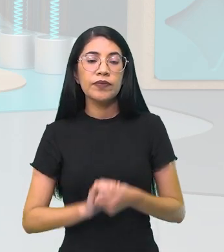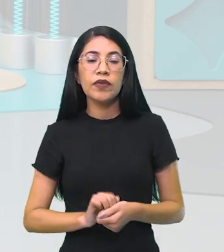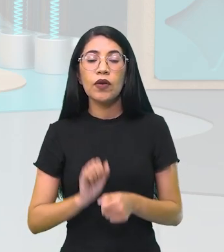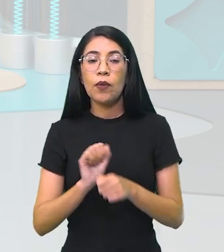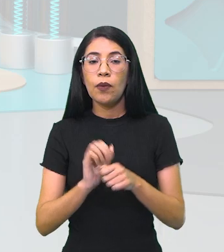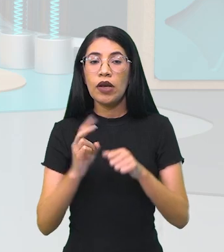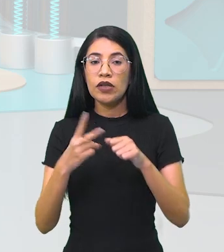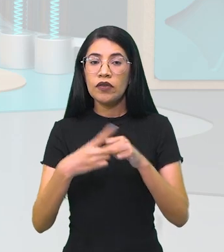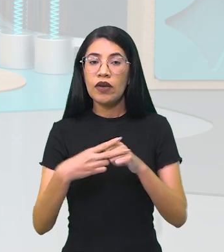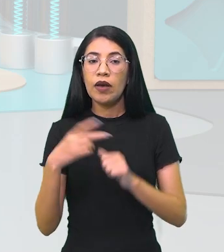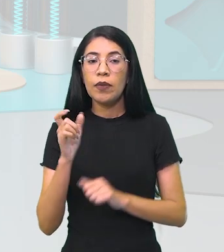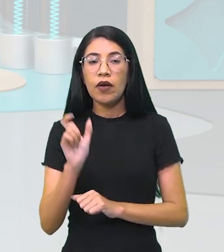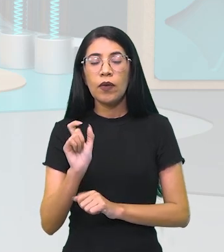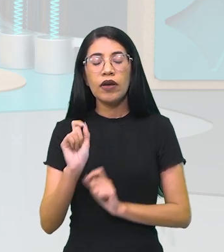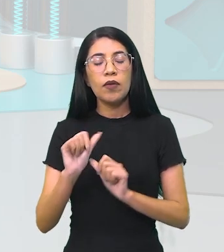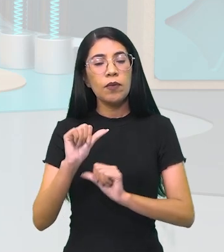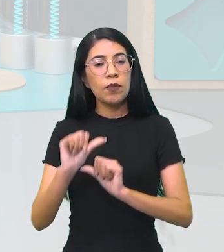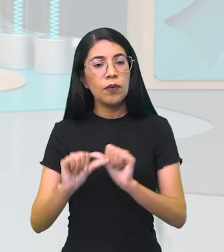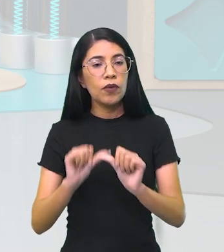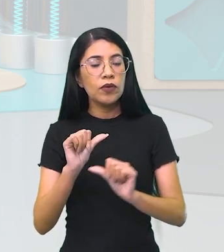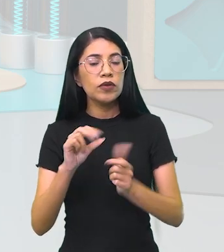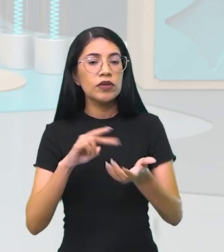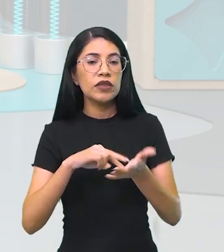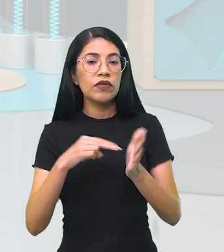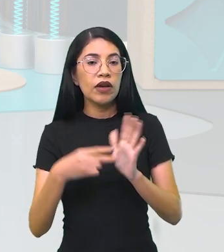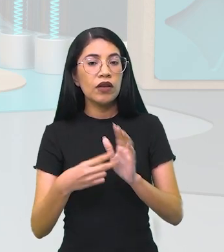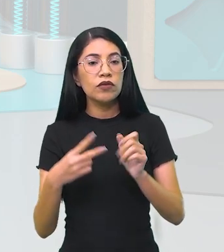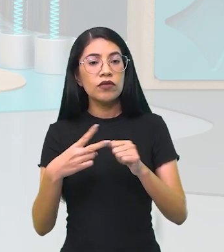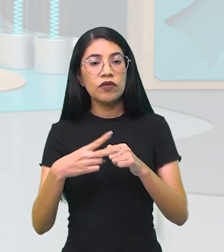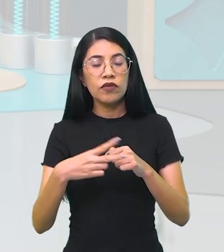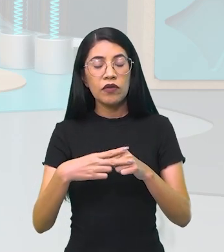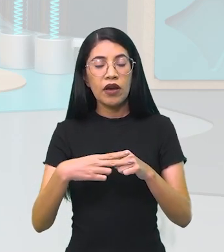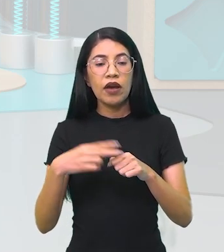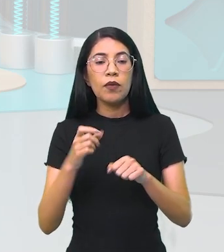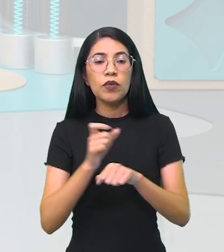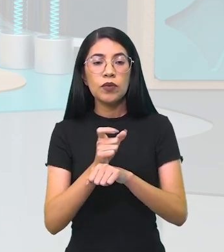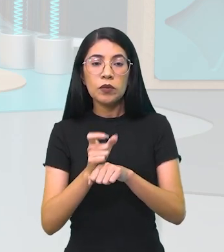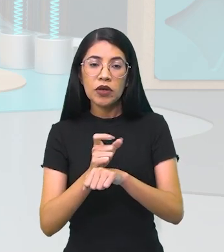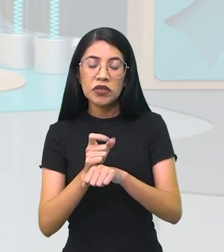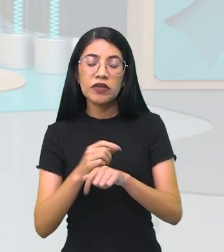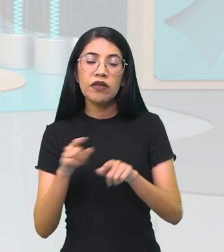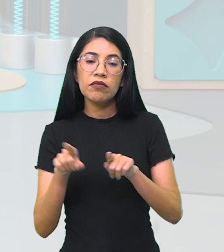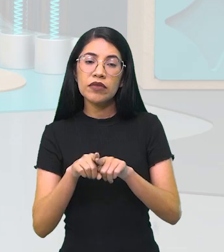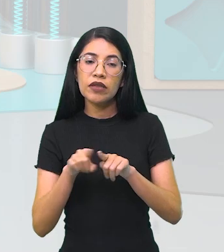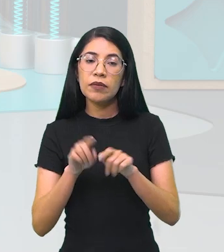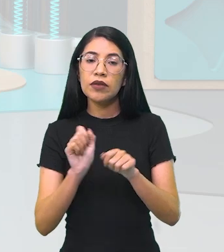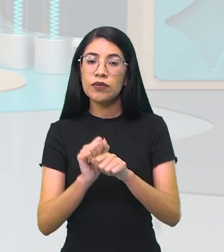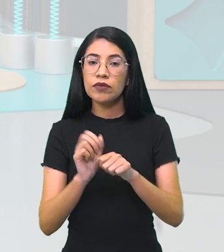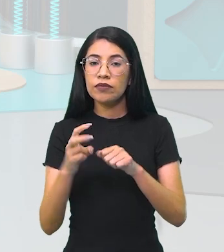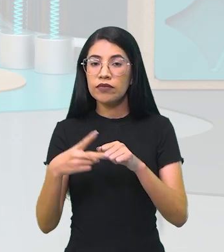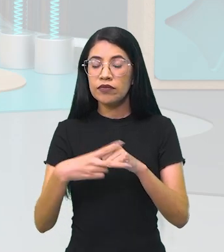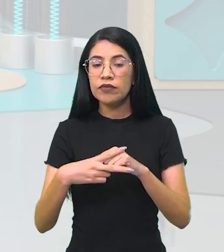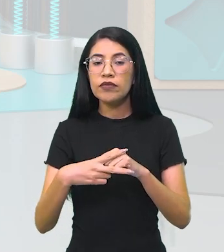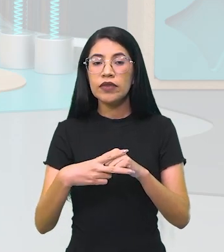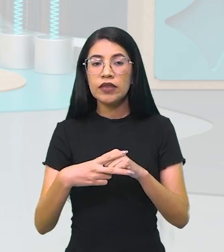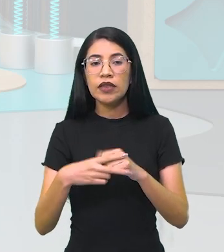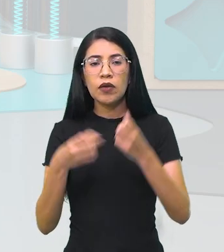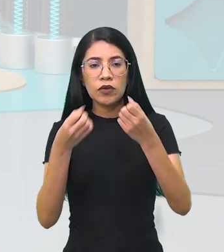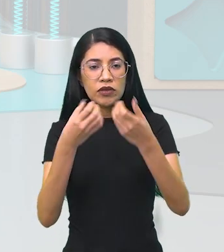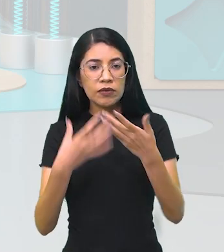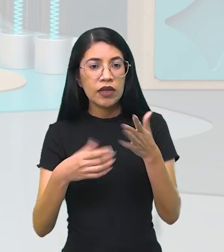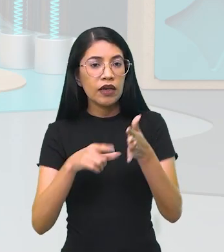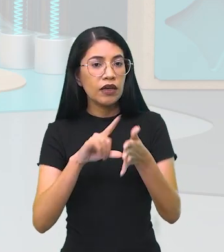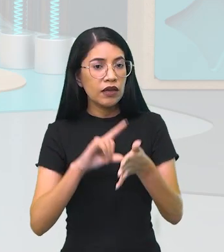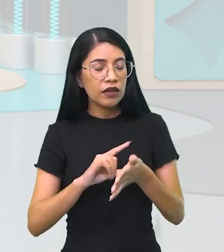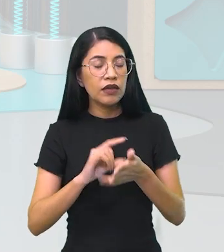uma palavra que modifica o sentido do verbo, do adjetivo ou do próprio advérbio. Foi o que nós acabamos de ver